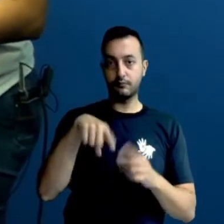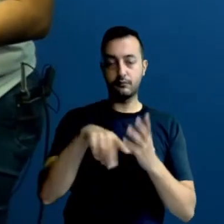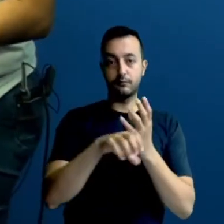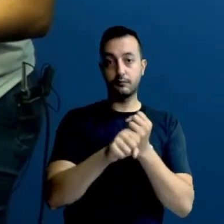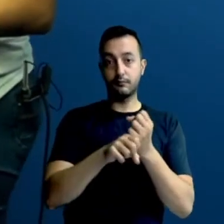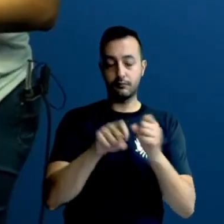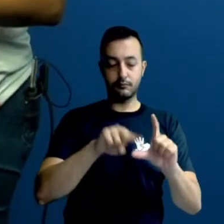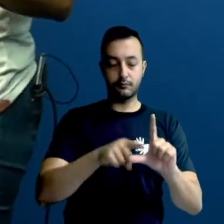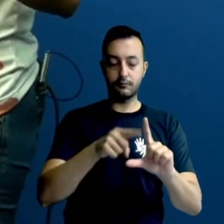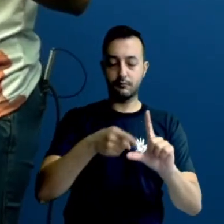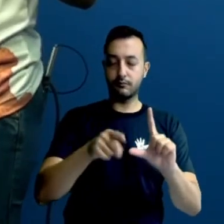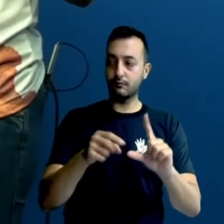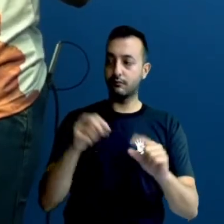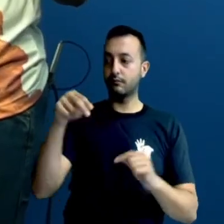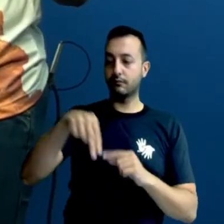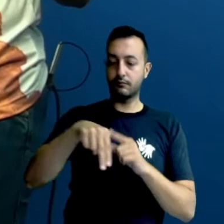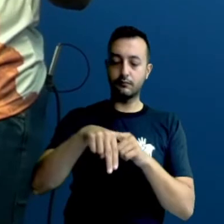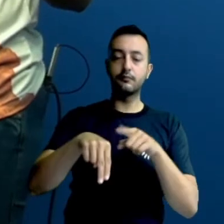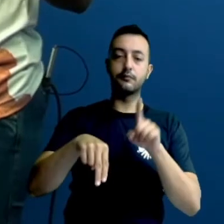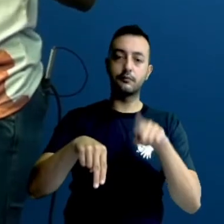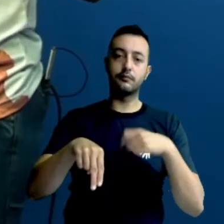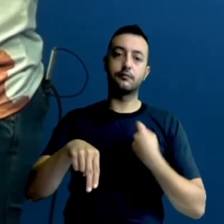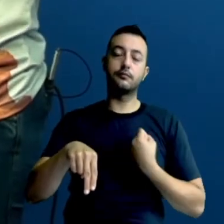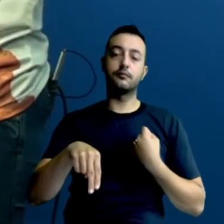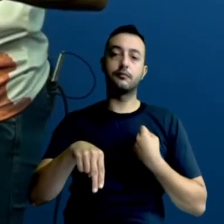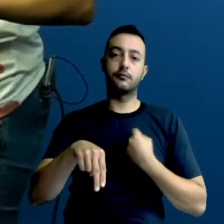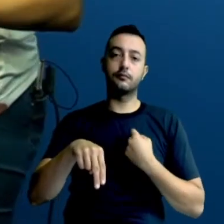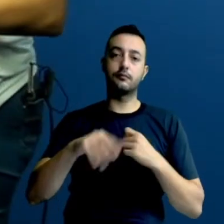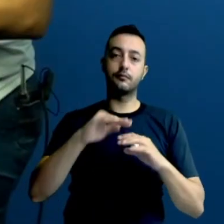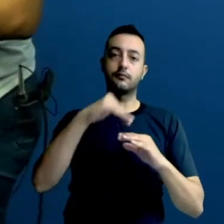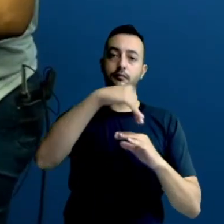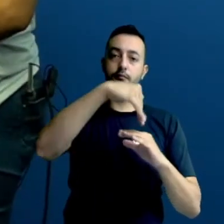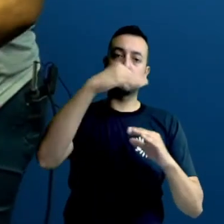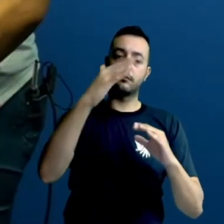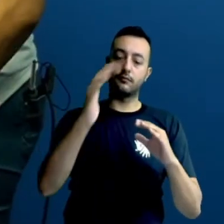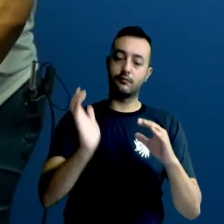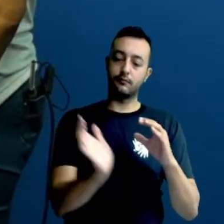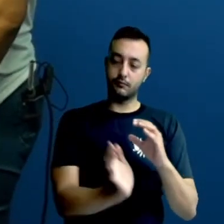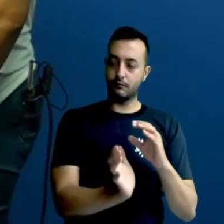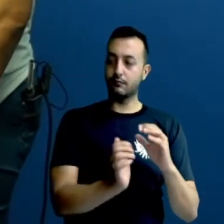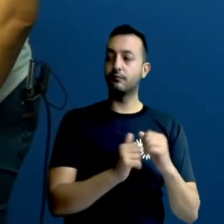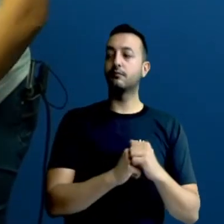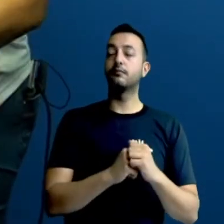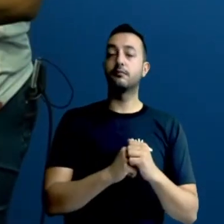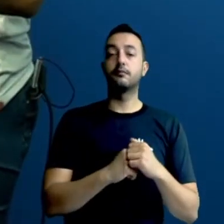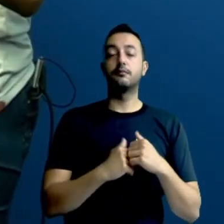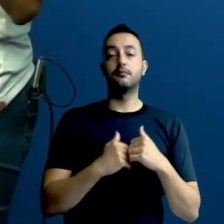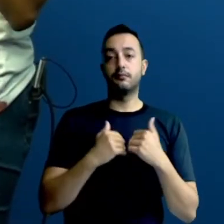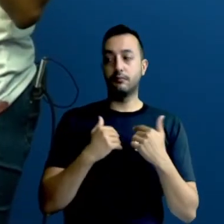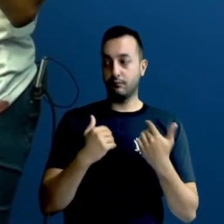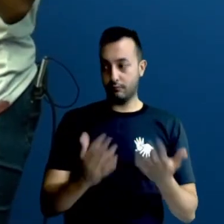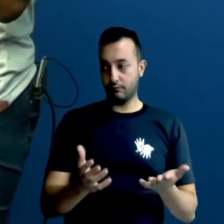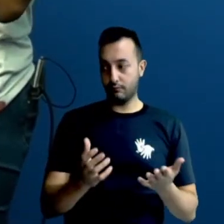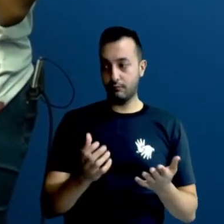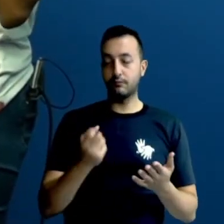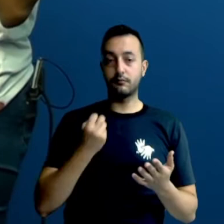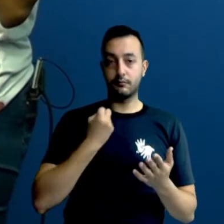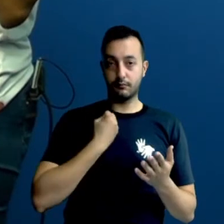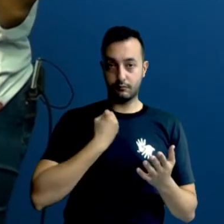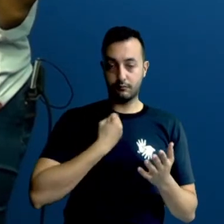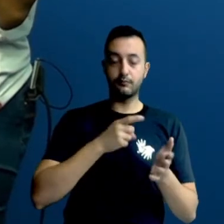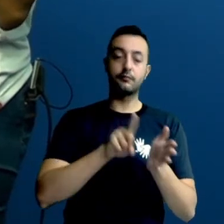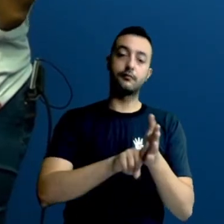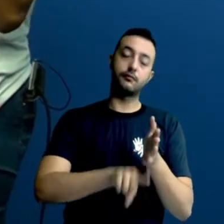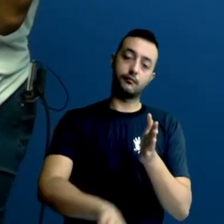internos. N é o número de lados do polígono. Aí a gente pega o número de lados,